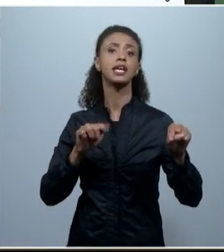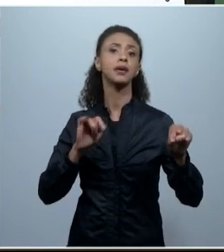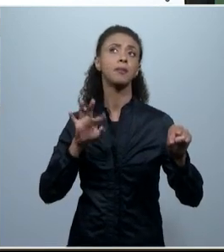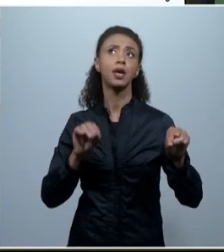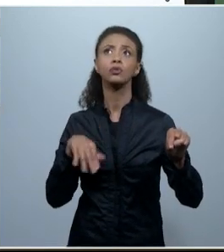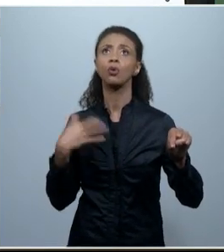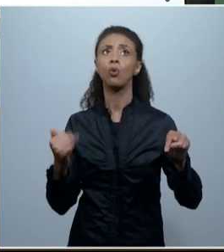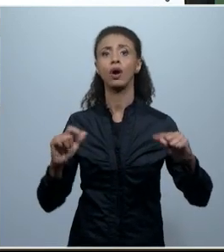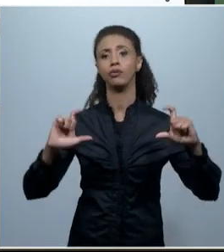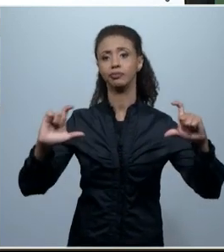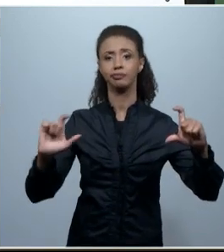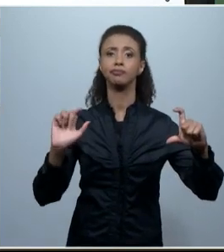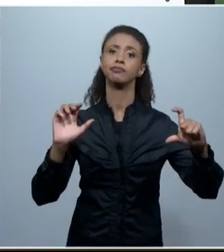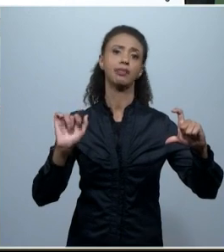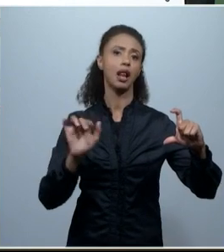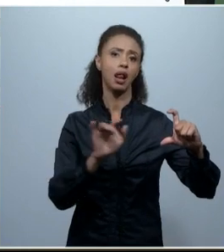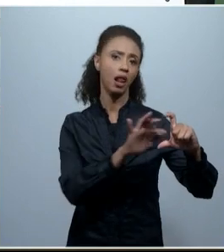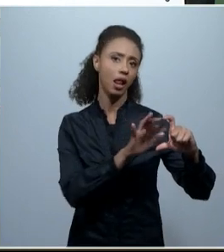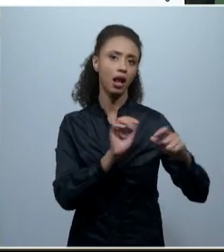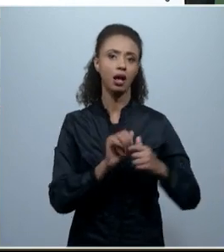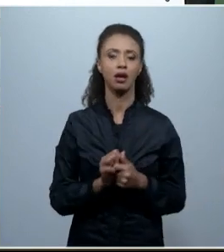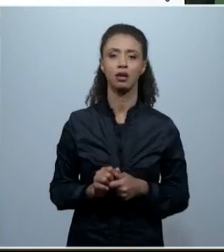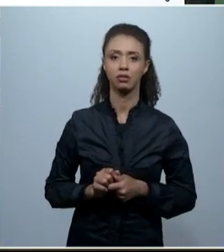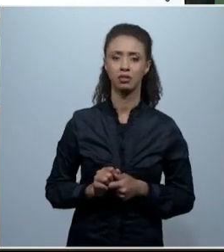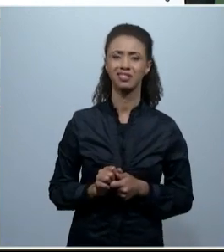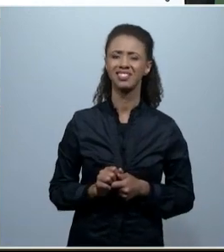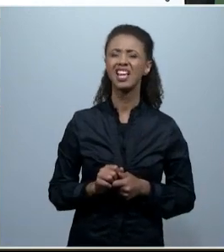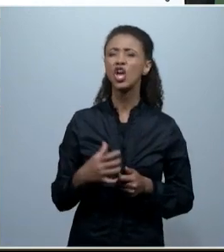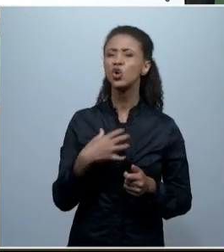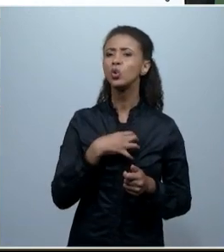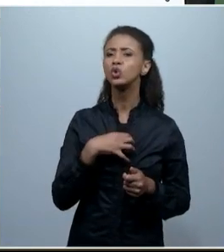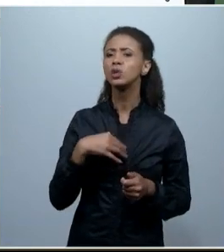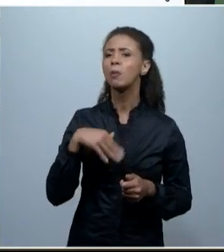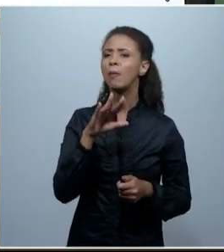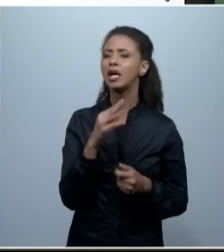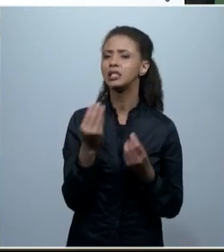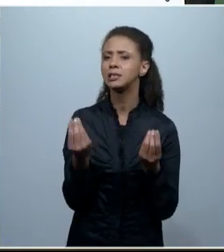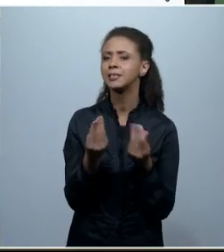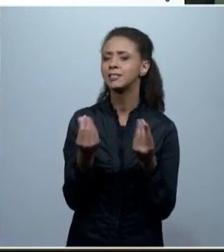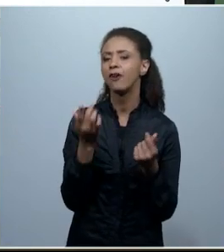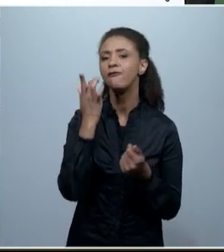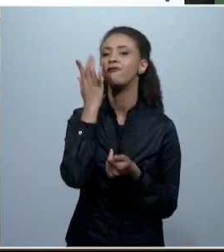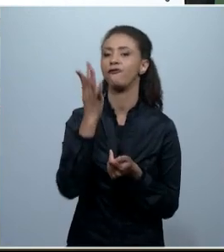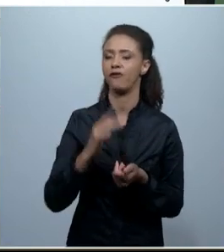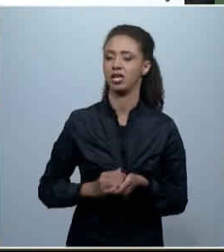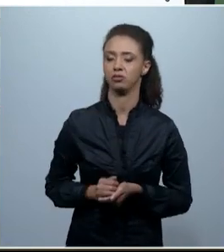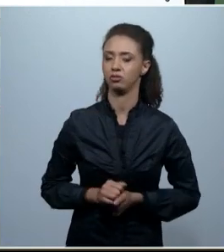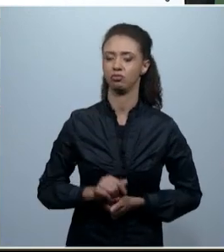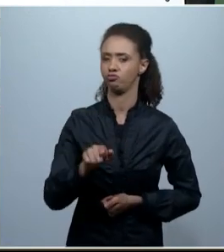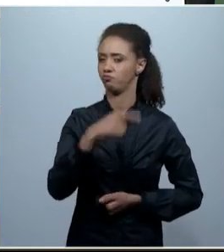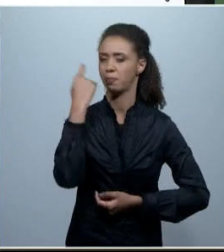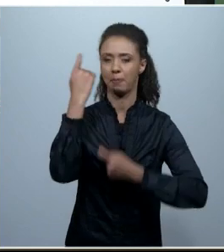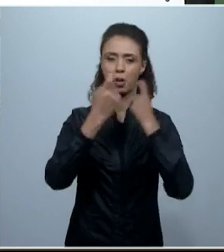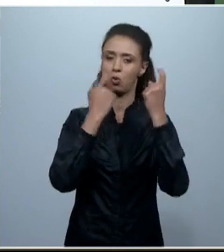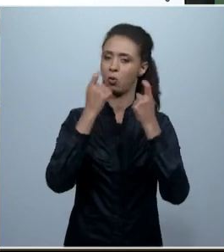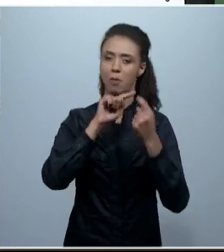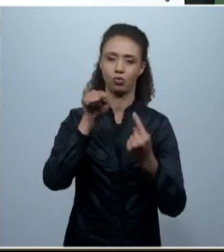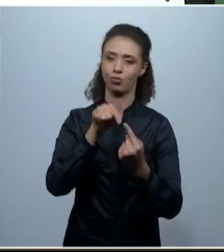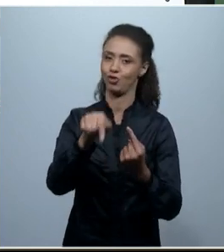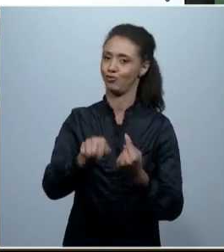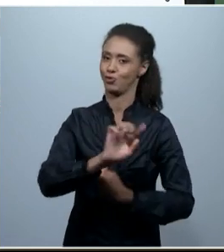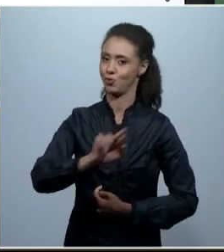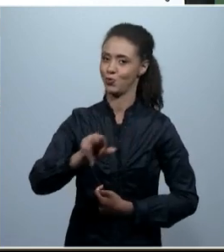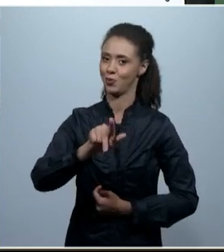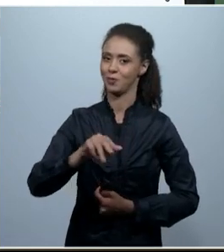cotidianas da geometria bem mais a palpáveis do que uma coleção de axiomas então não se preocupem com isso esse não é o nosso objetivo